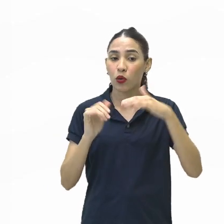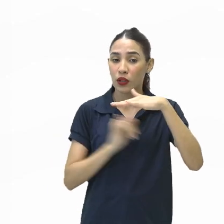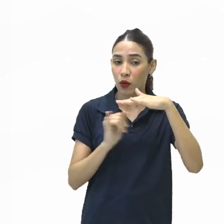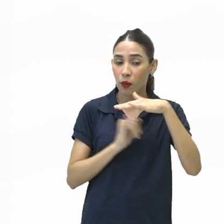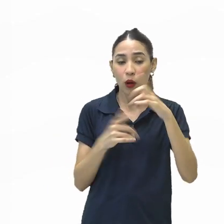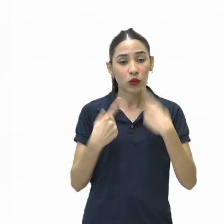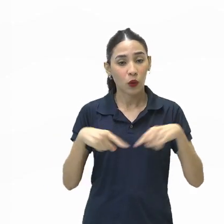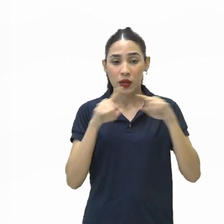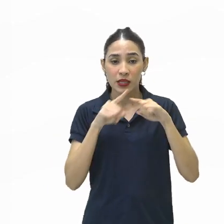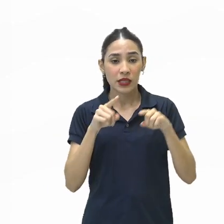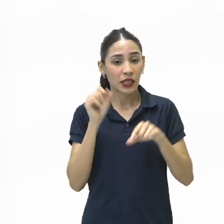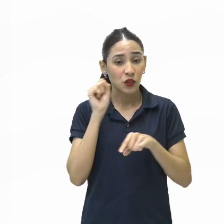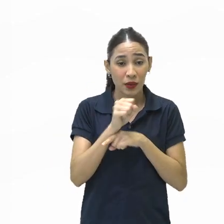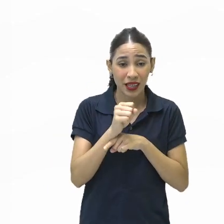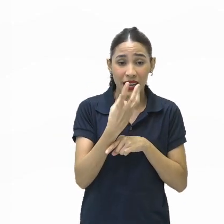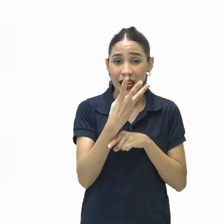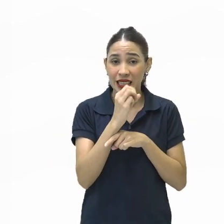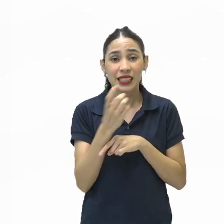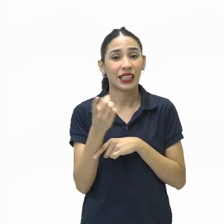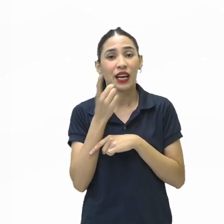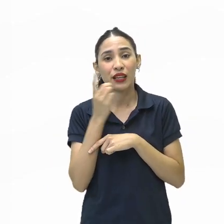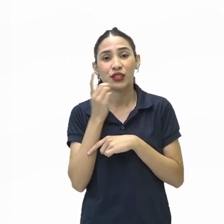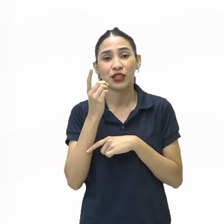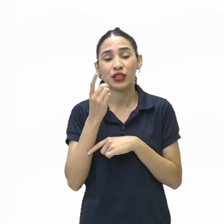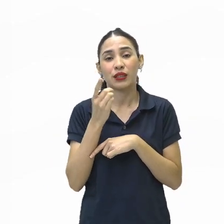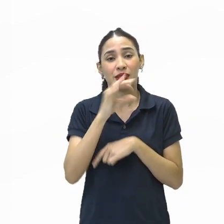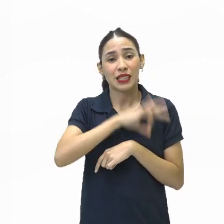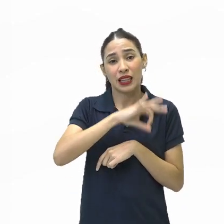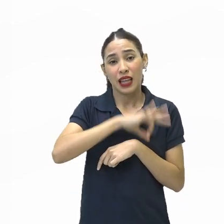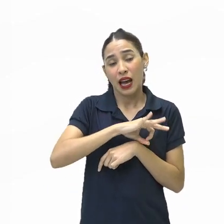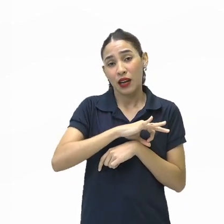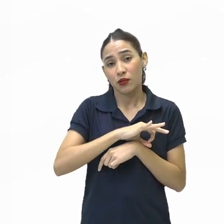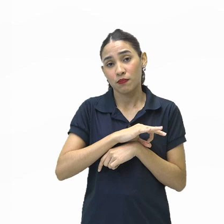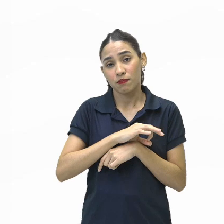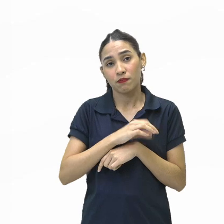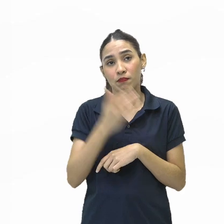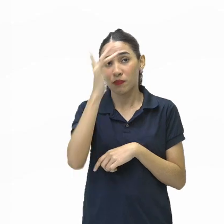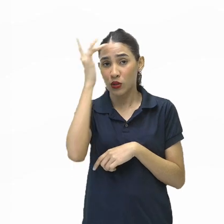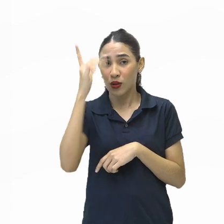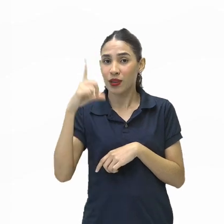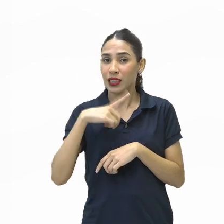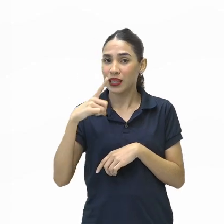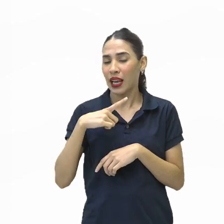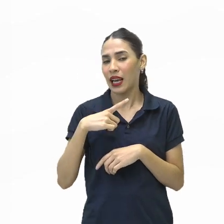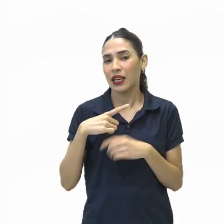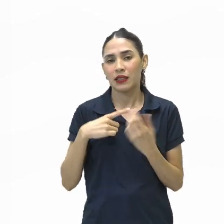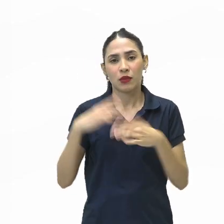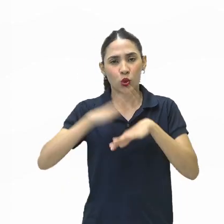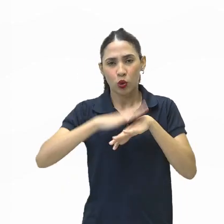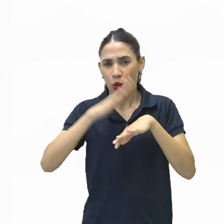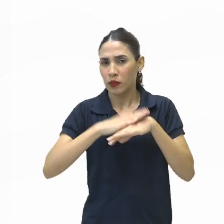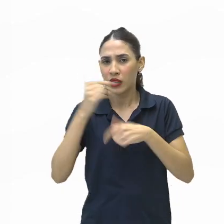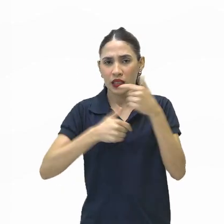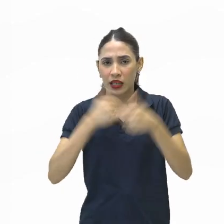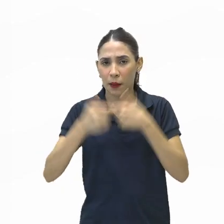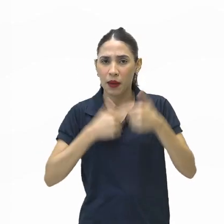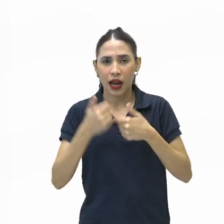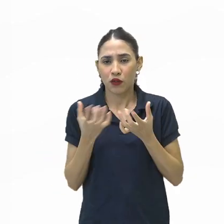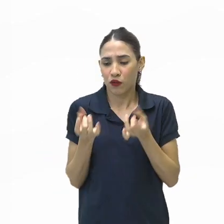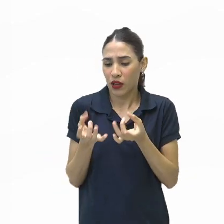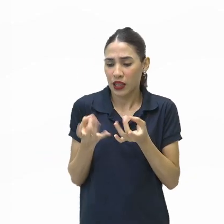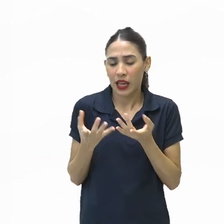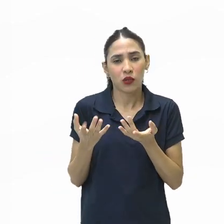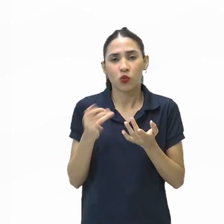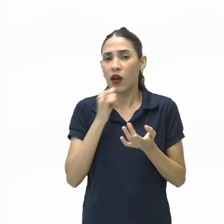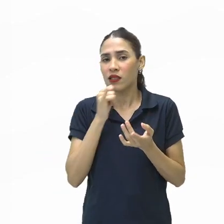precisa esperar 30 dias para receber. Quem tem ali a sua banca, quem está vendendo seus produtos de forma ambulante na